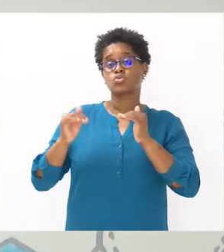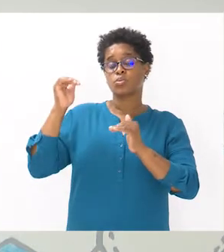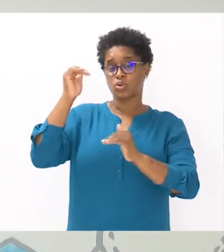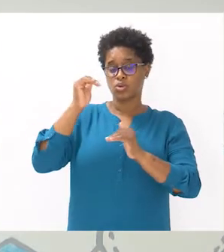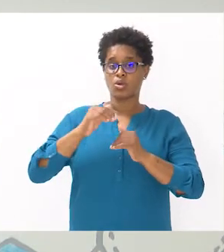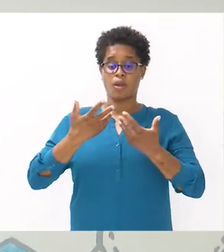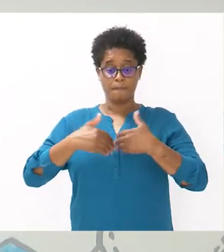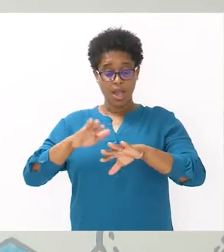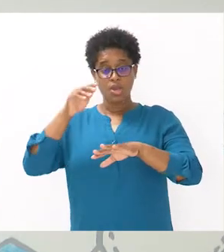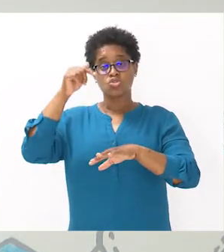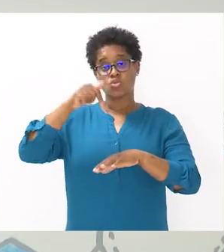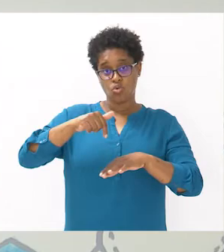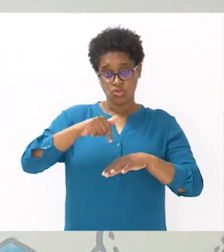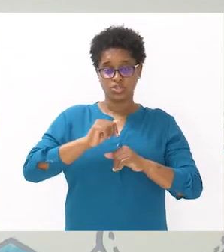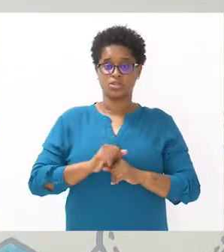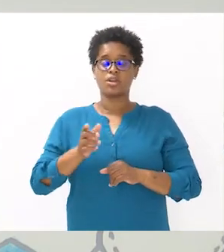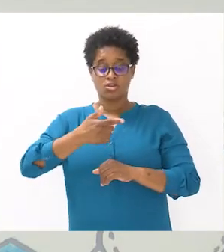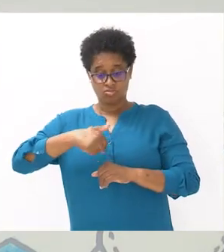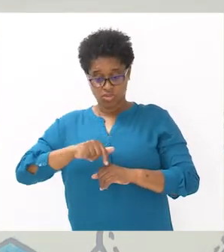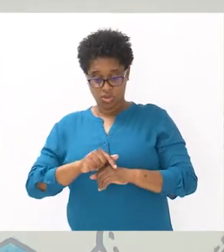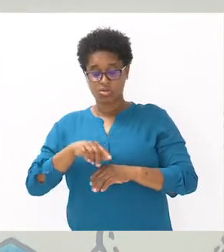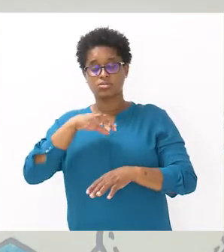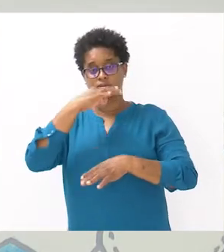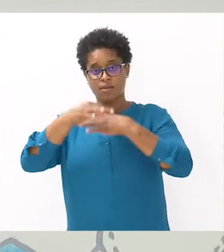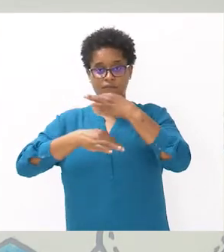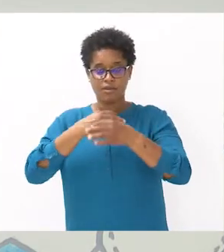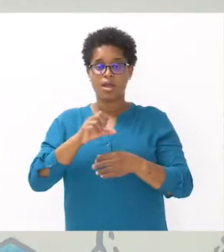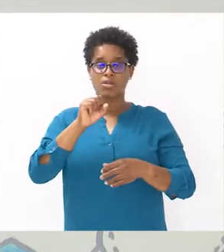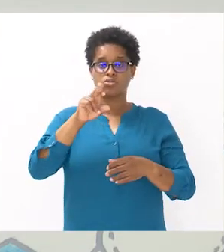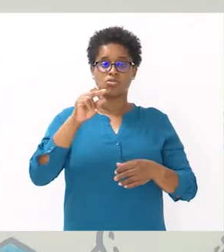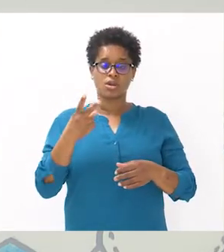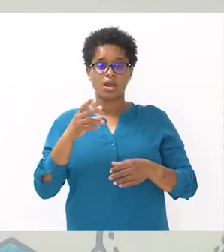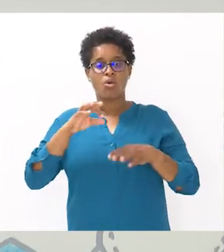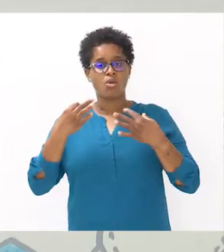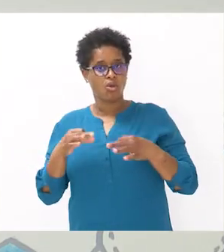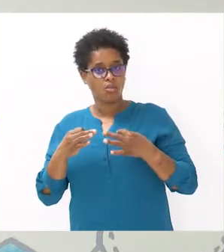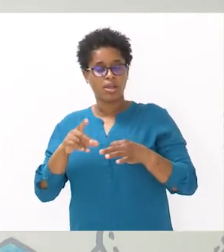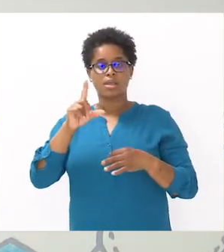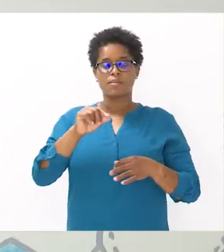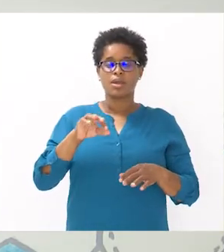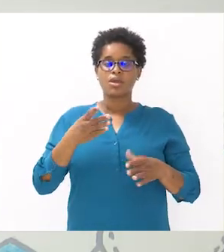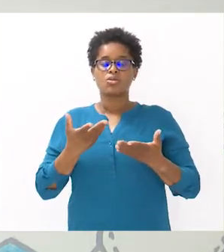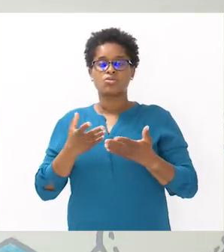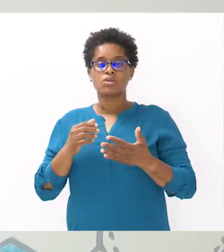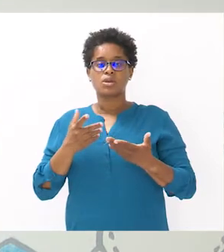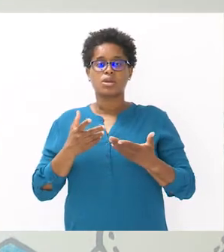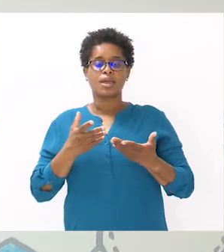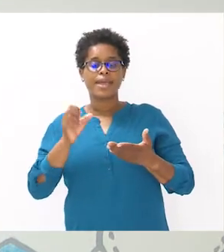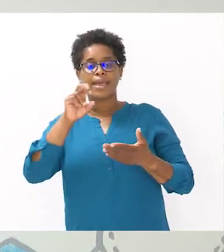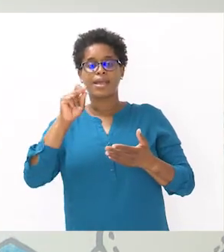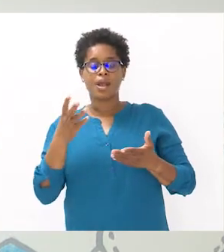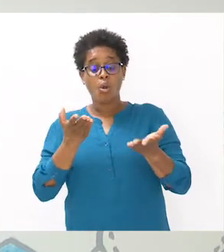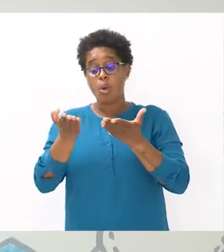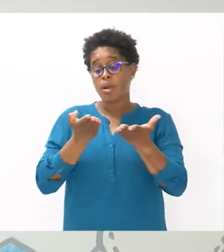Mas hoje, nós estamos a falar somente do grau normal e do grau